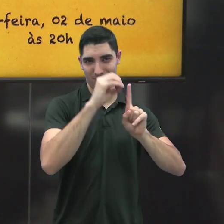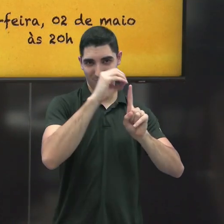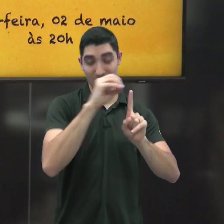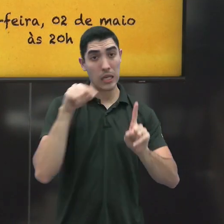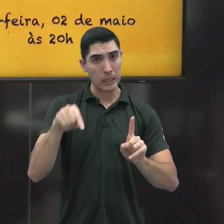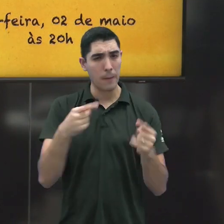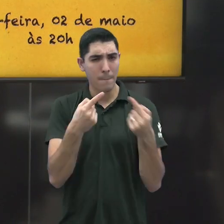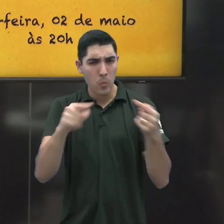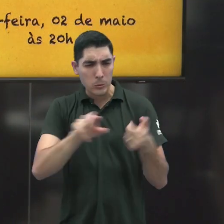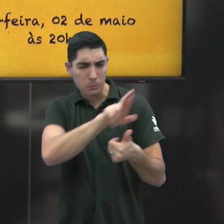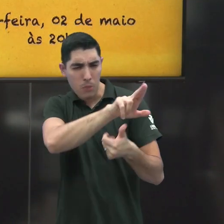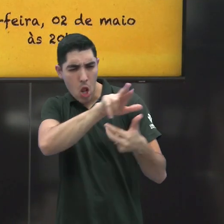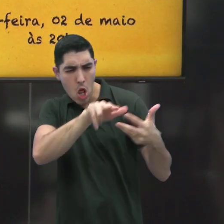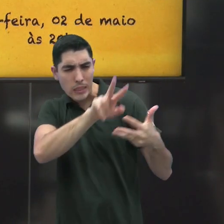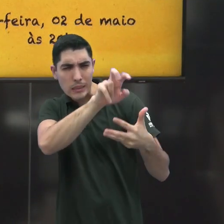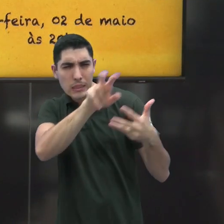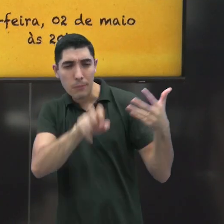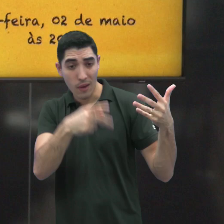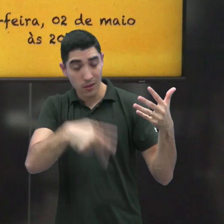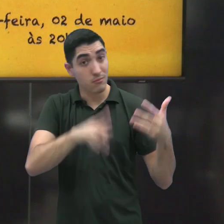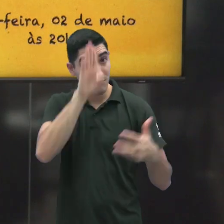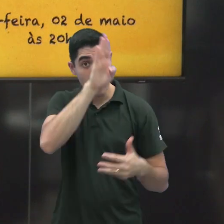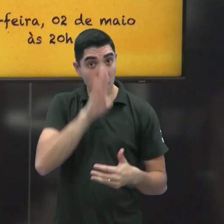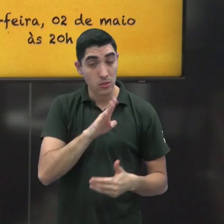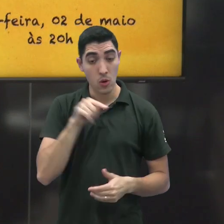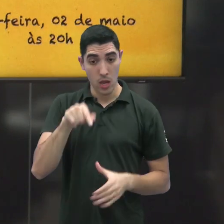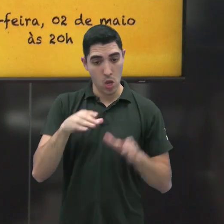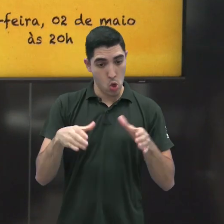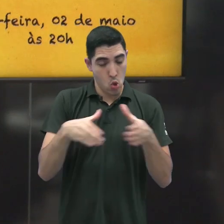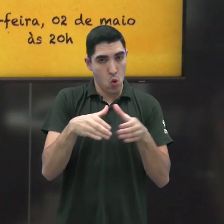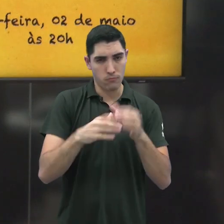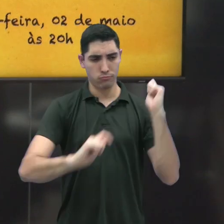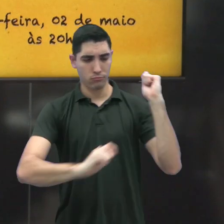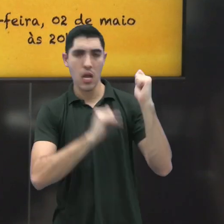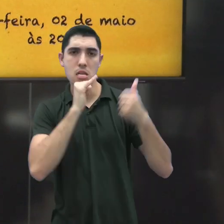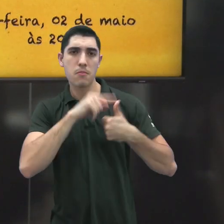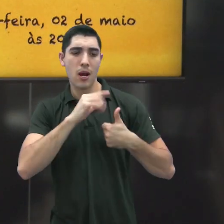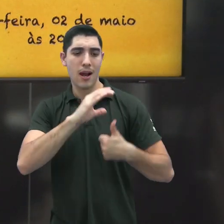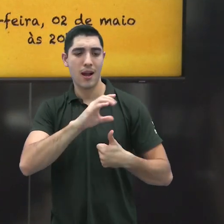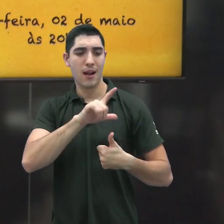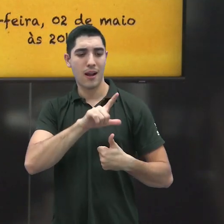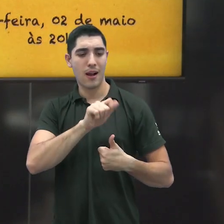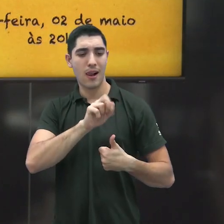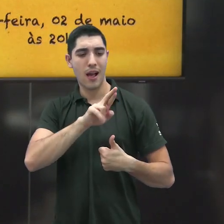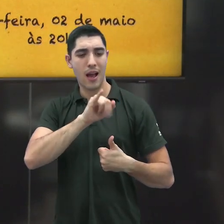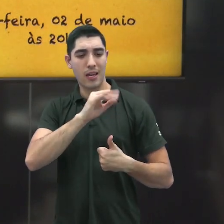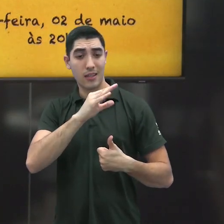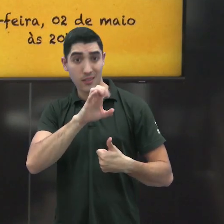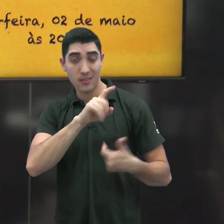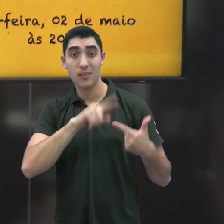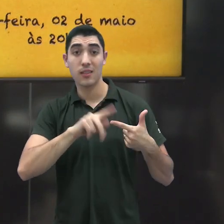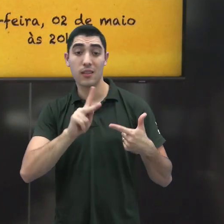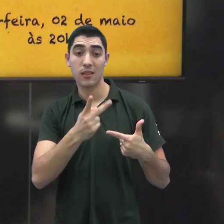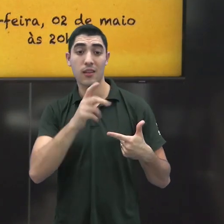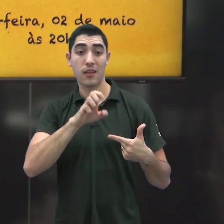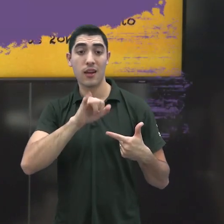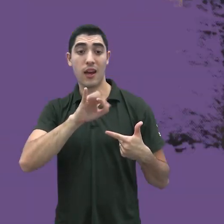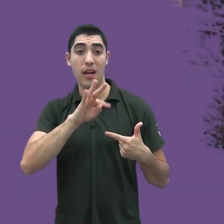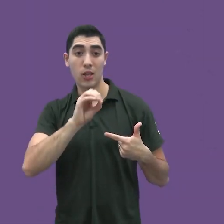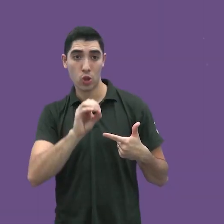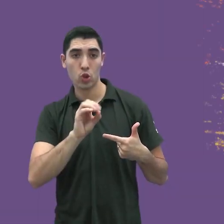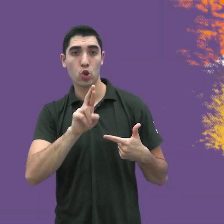Cine Santana com um repertório de compositores brasileiros. O concerto ele passa por obras de Clarice Assad e também de Heitor